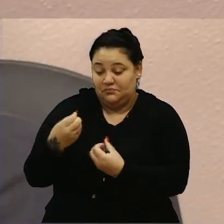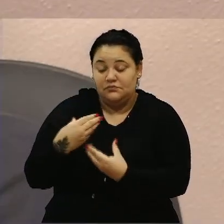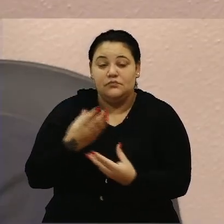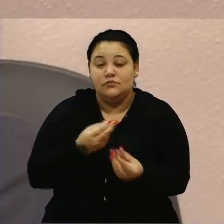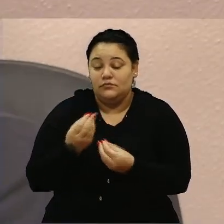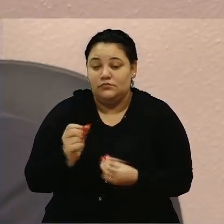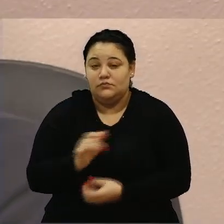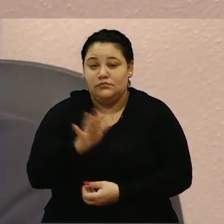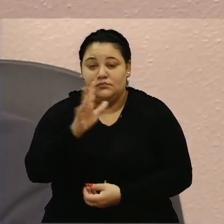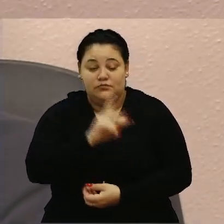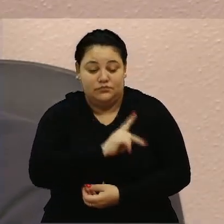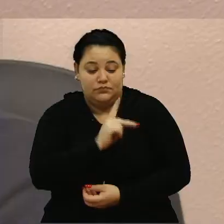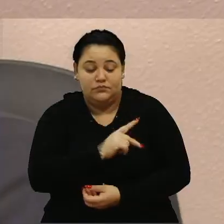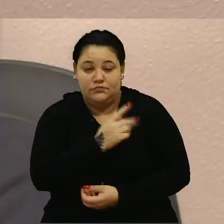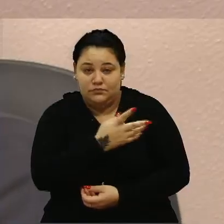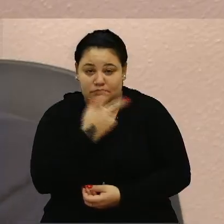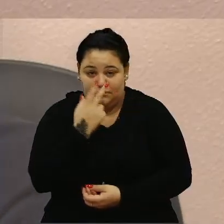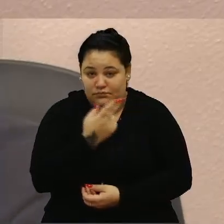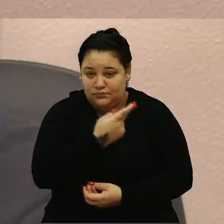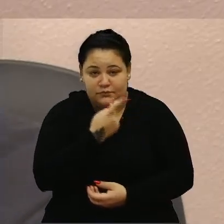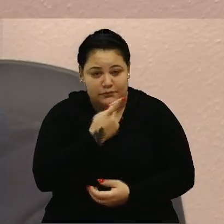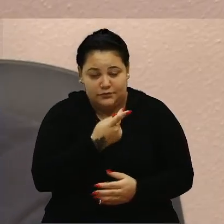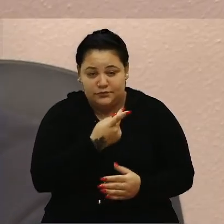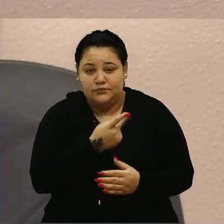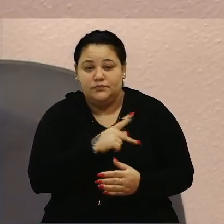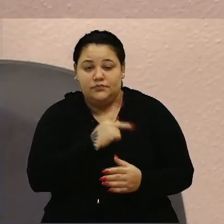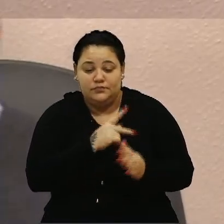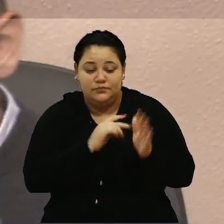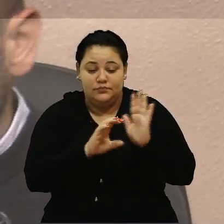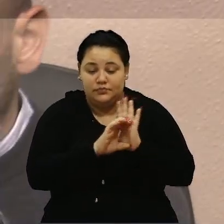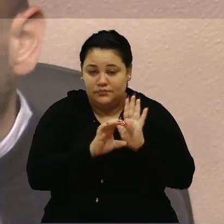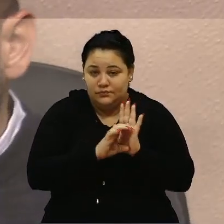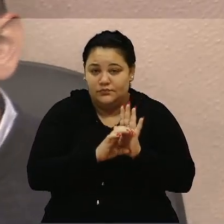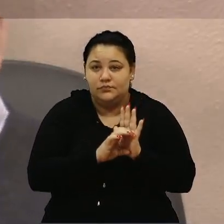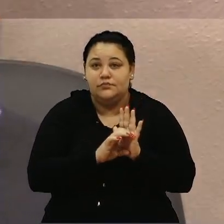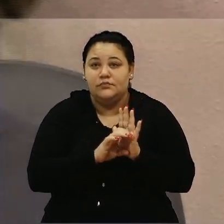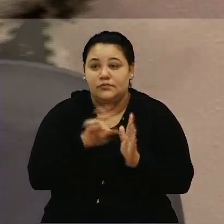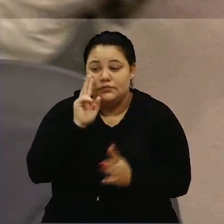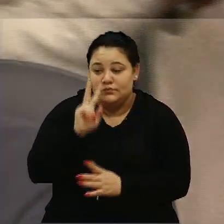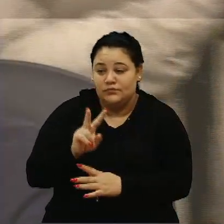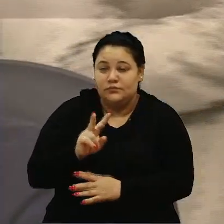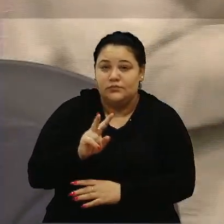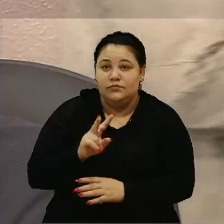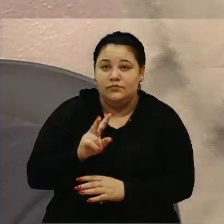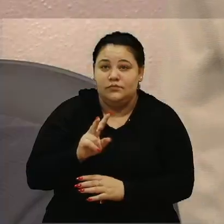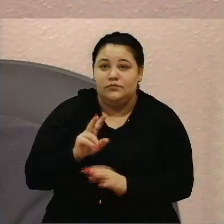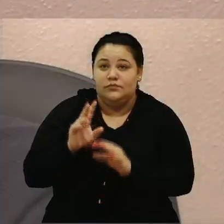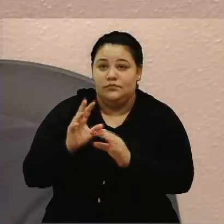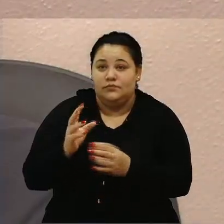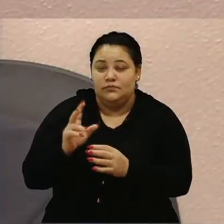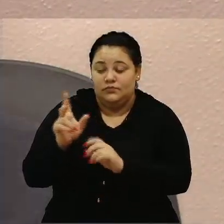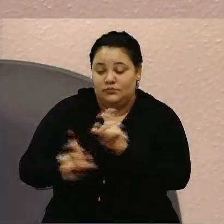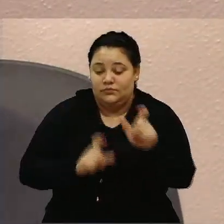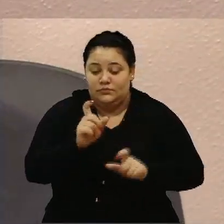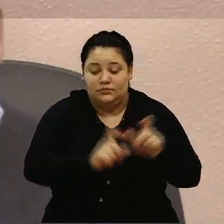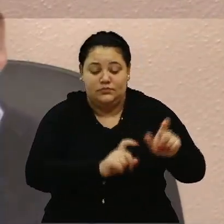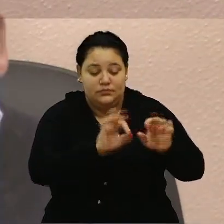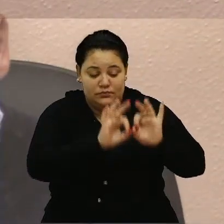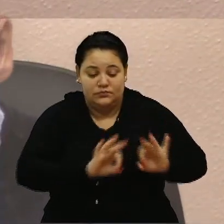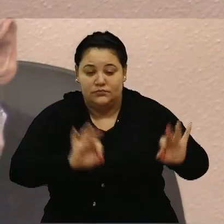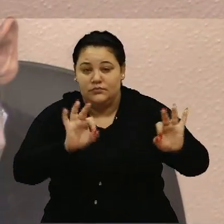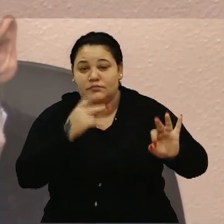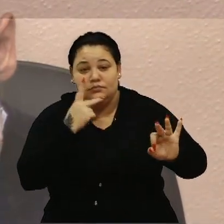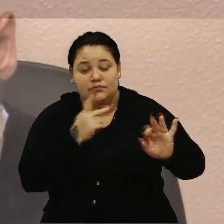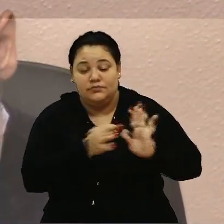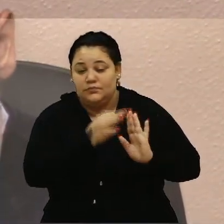Pedro, do cristianismo, né, o olhar vereador Cristiano aos mais excluídos, né, se colocou contrário à guerra em tempos de guerra.